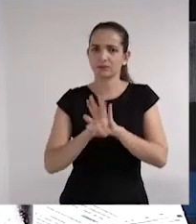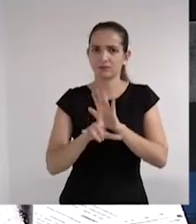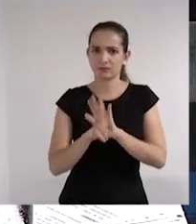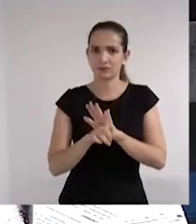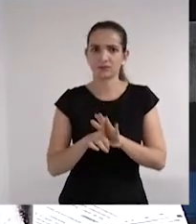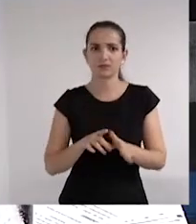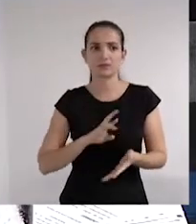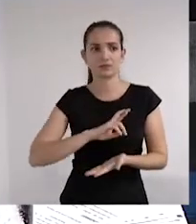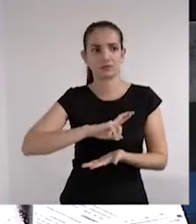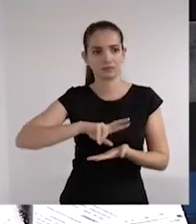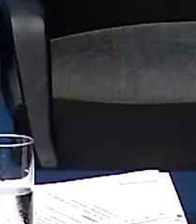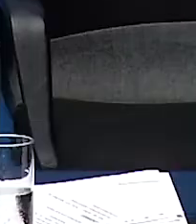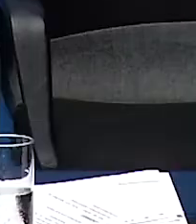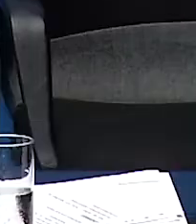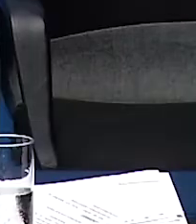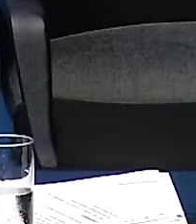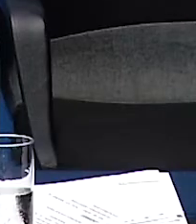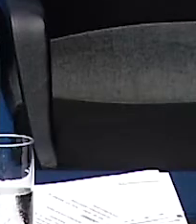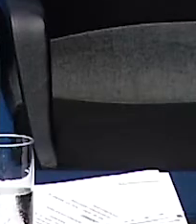em função